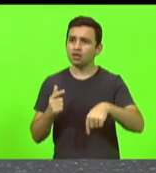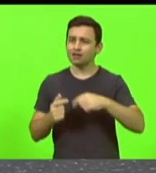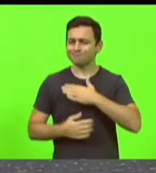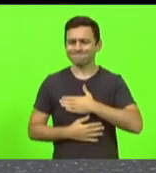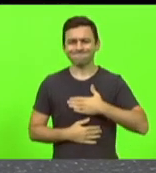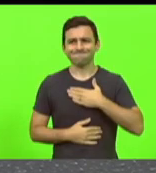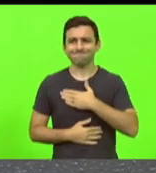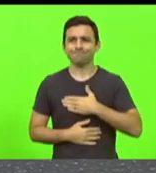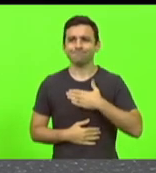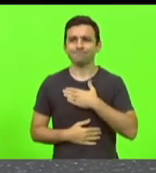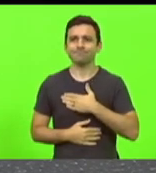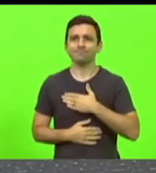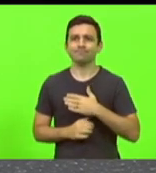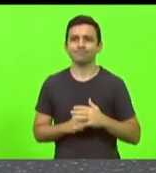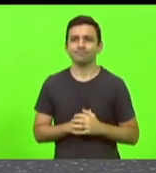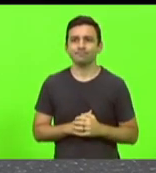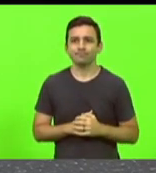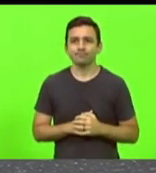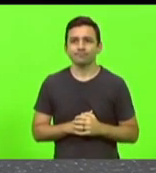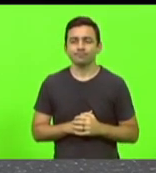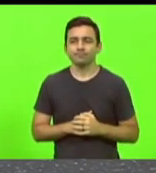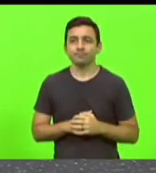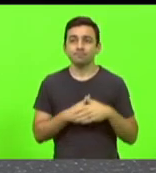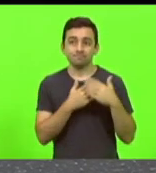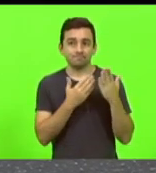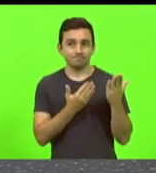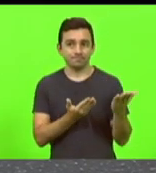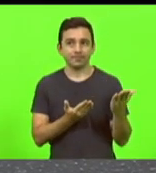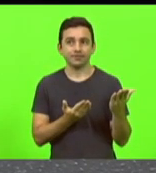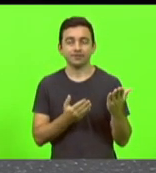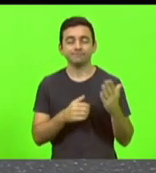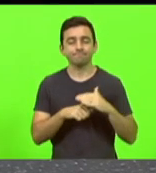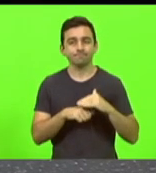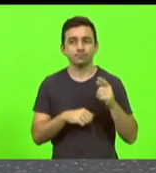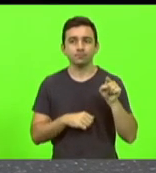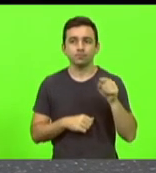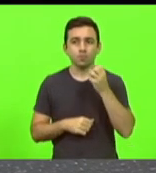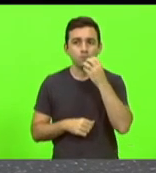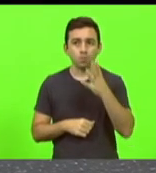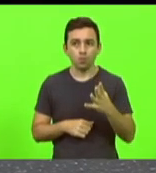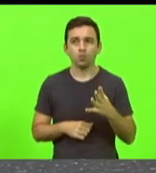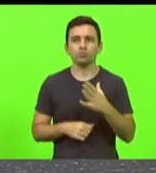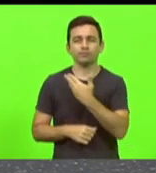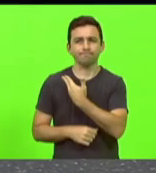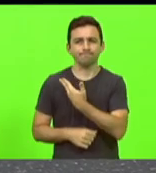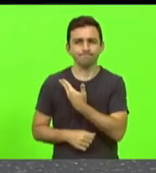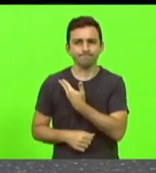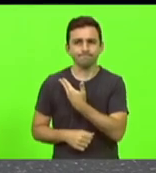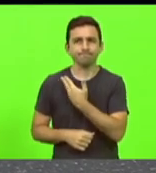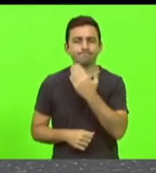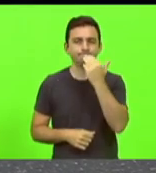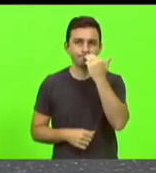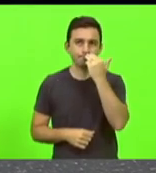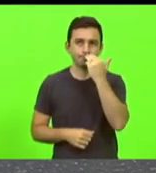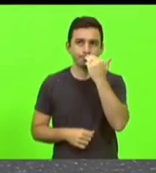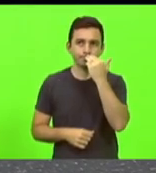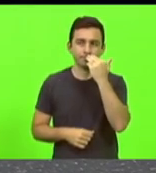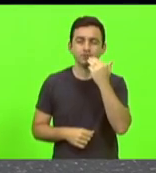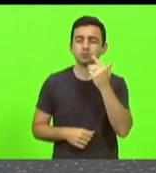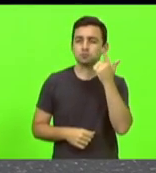contemplada, tendo o nosso querido colega, amigo, deputado Sopelsa,